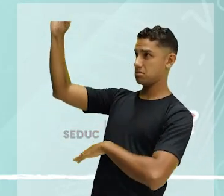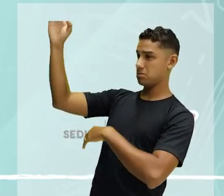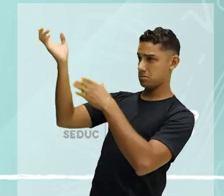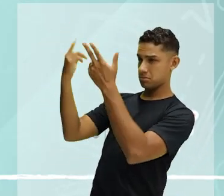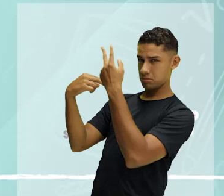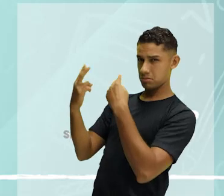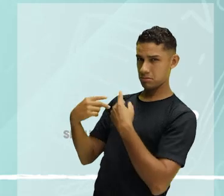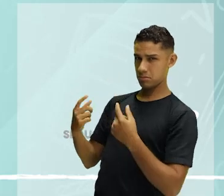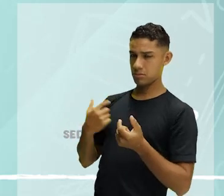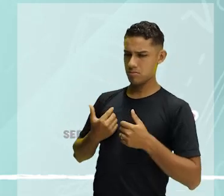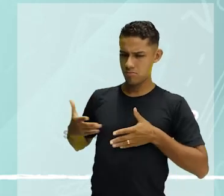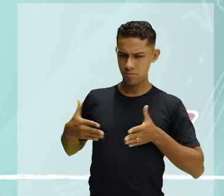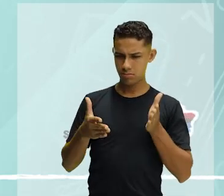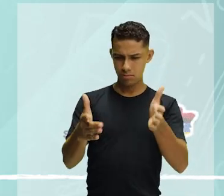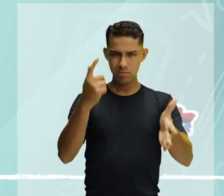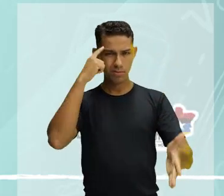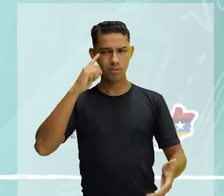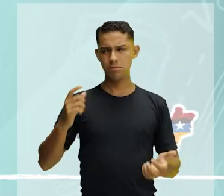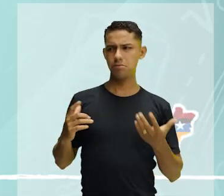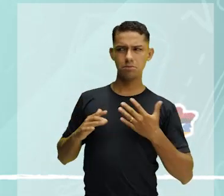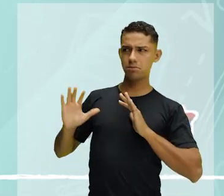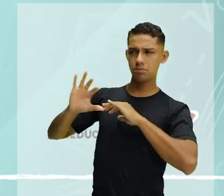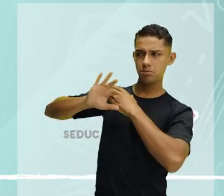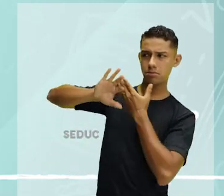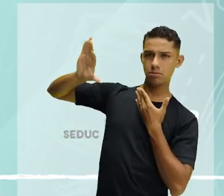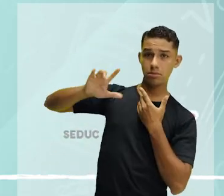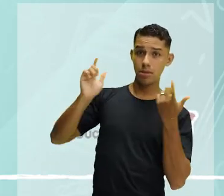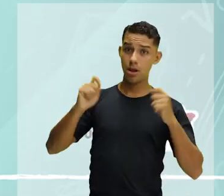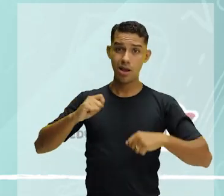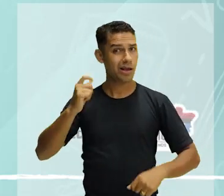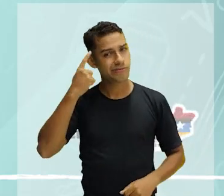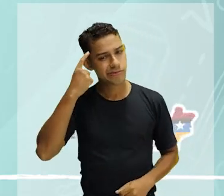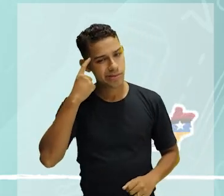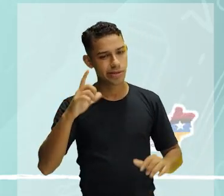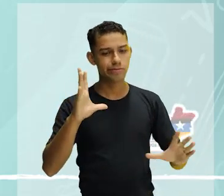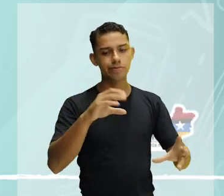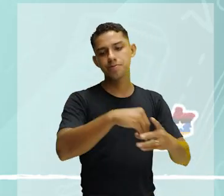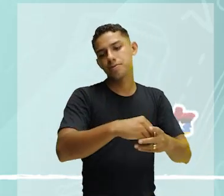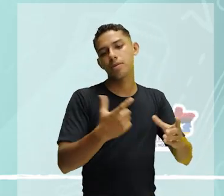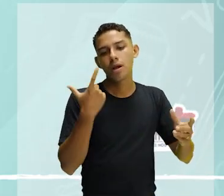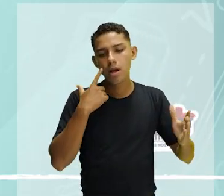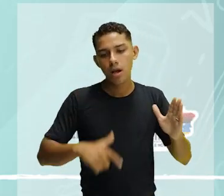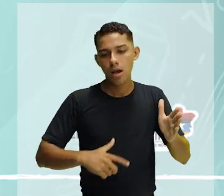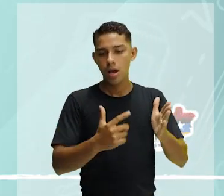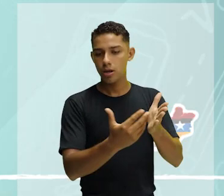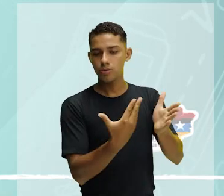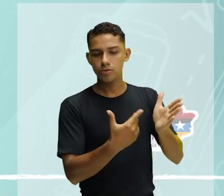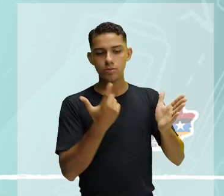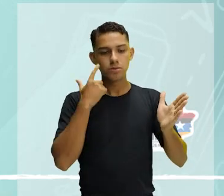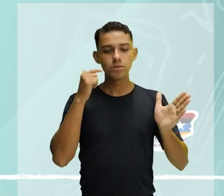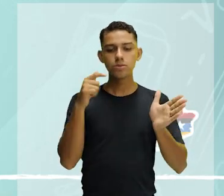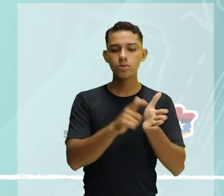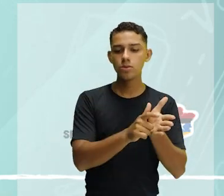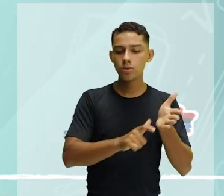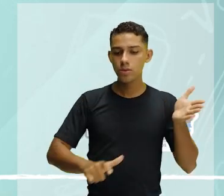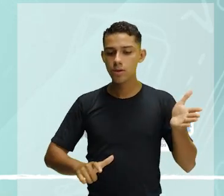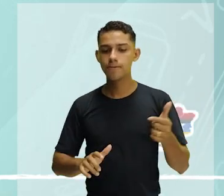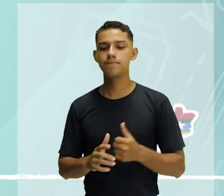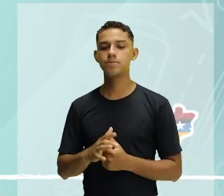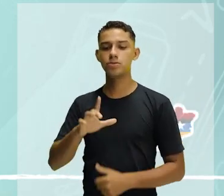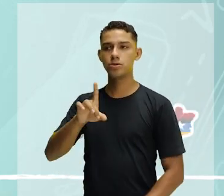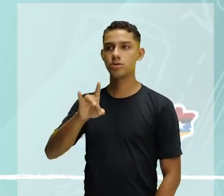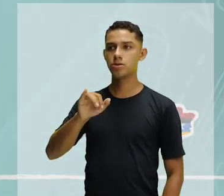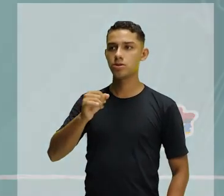caminho. Pensamentos como este pode ser encontrado em obras como o Discurso sobre a Dignidade do Homem, de